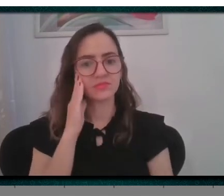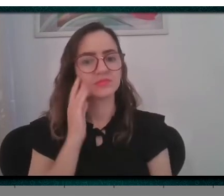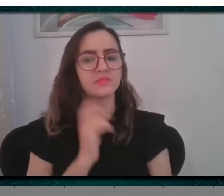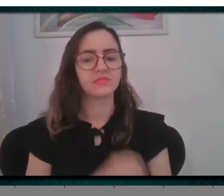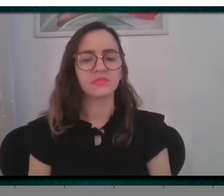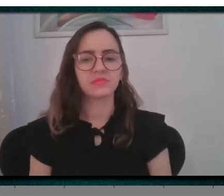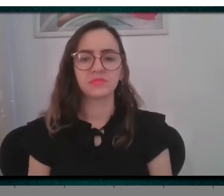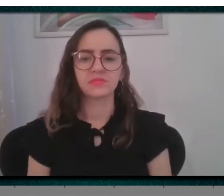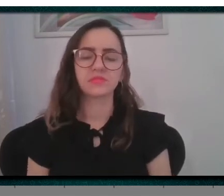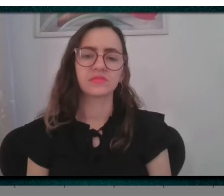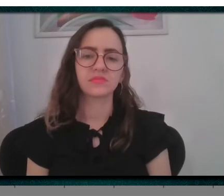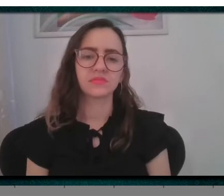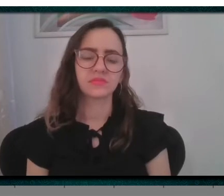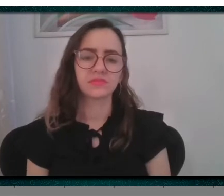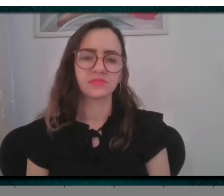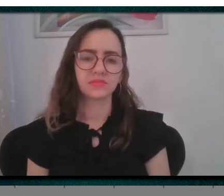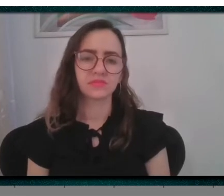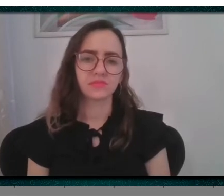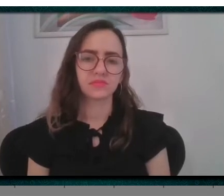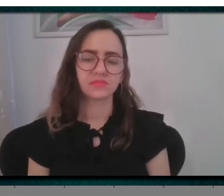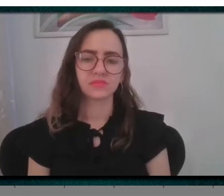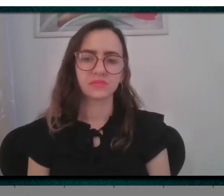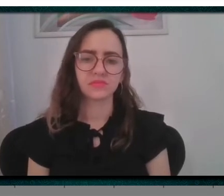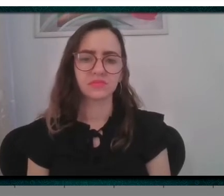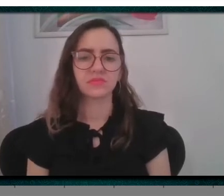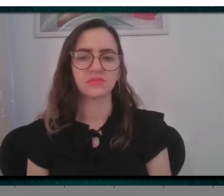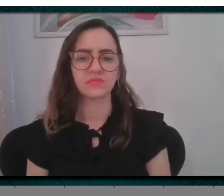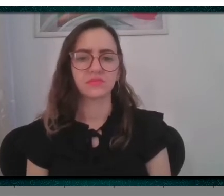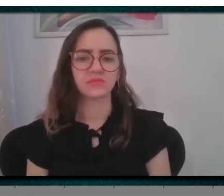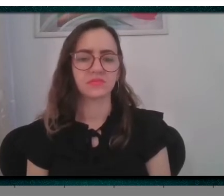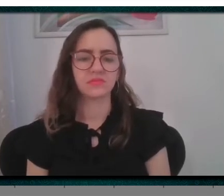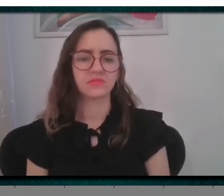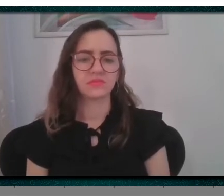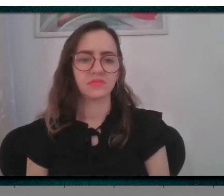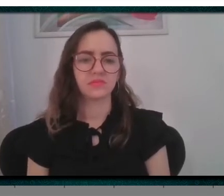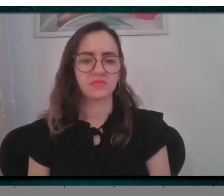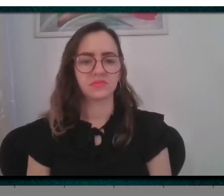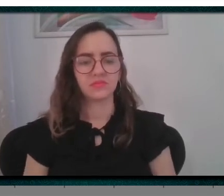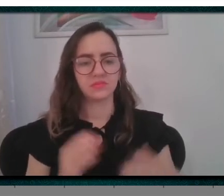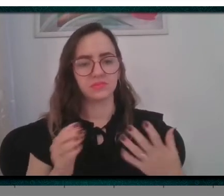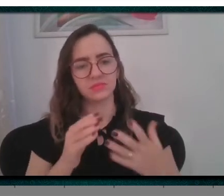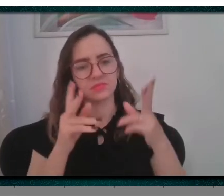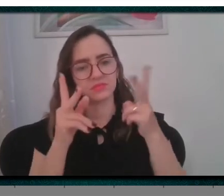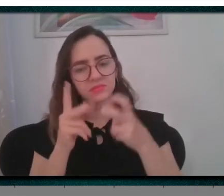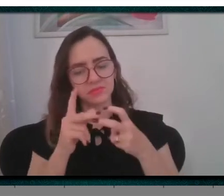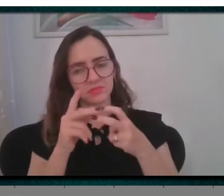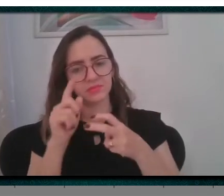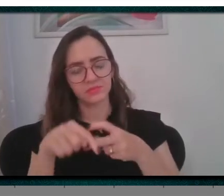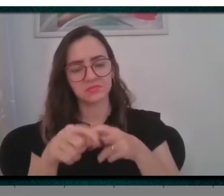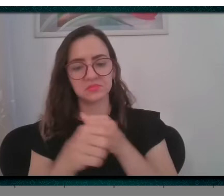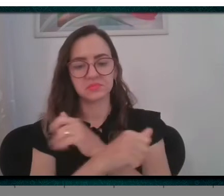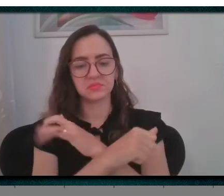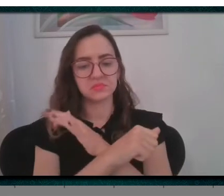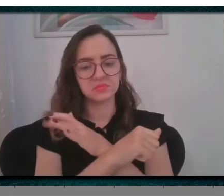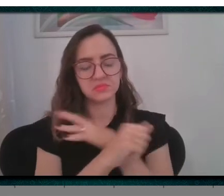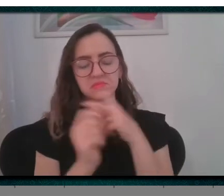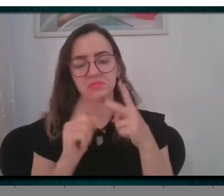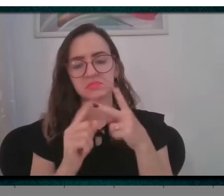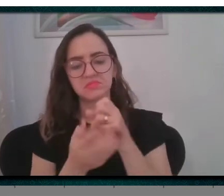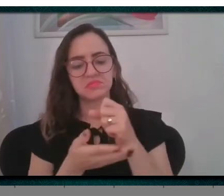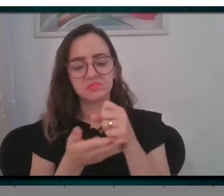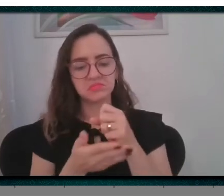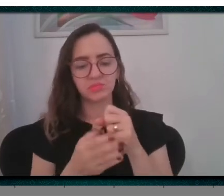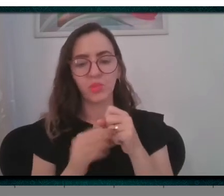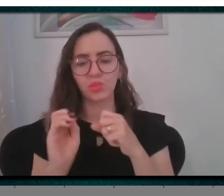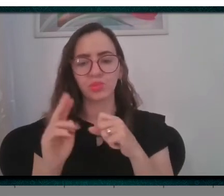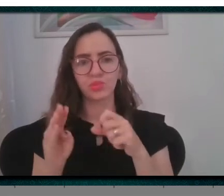dessa concentração agora, o que a gente vai fazer? A gente vai conseguir identificar se é uma substância ácida, básica ou neutra. Lembre-se, ó, quando a concentração